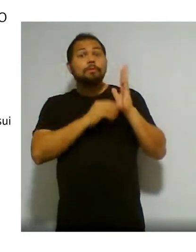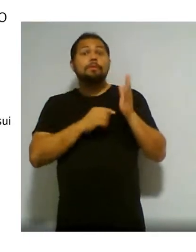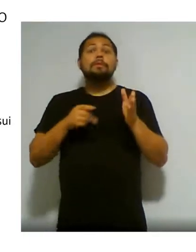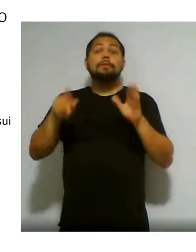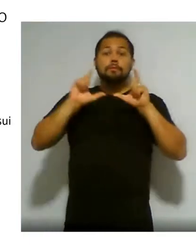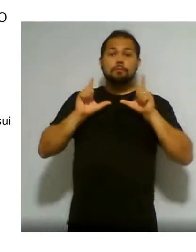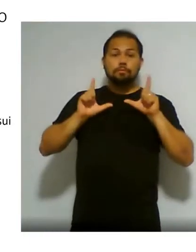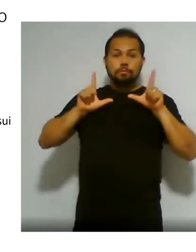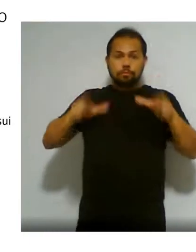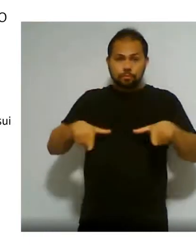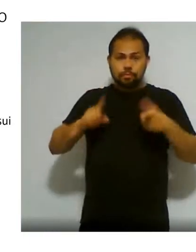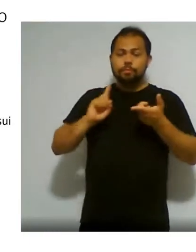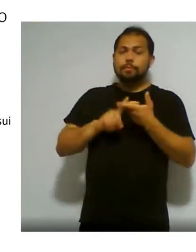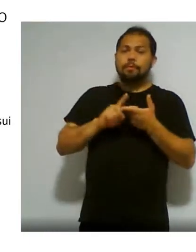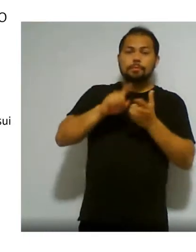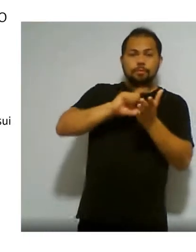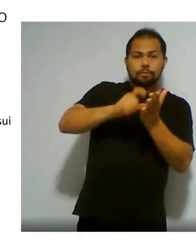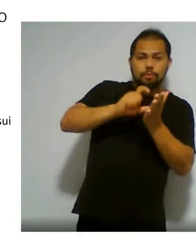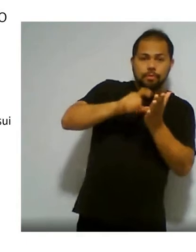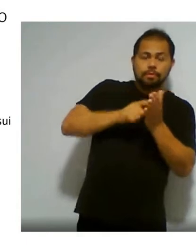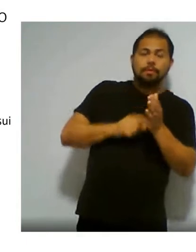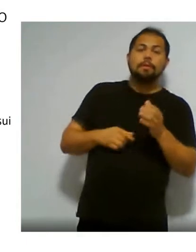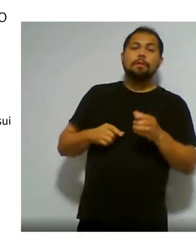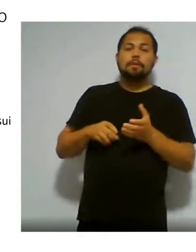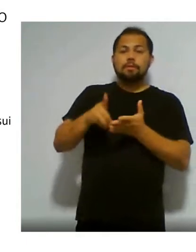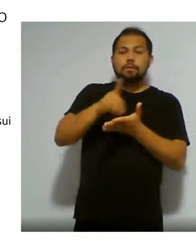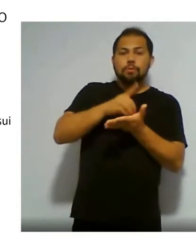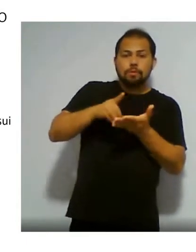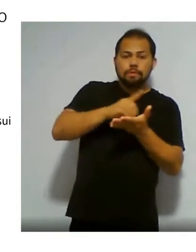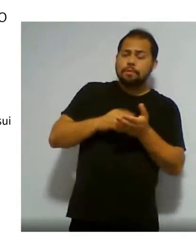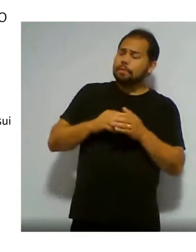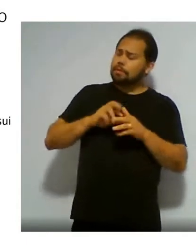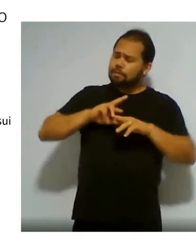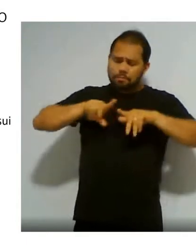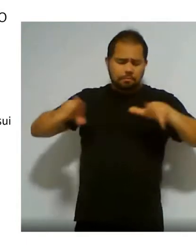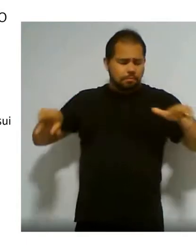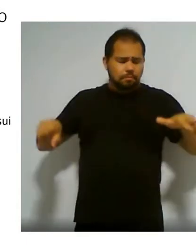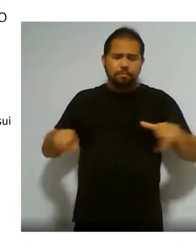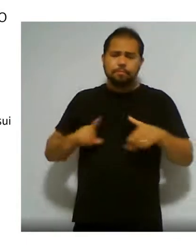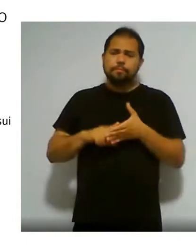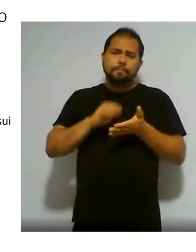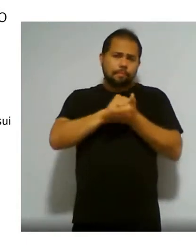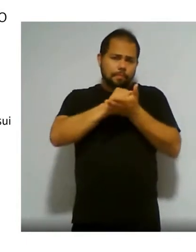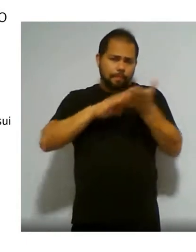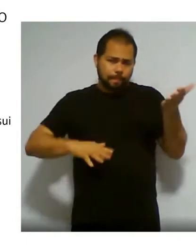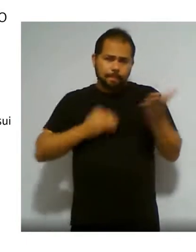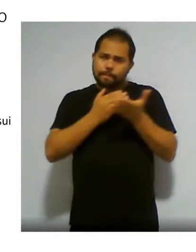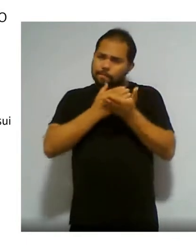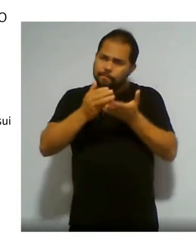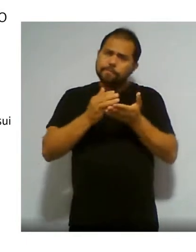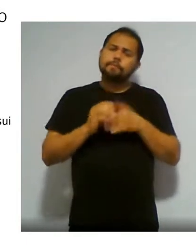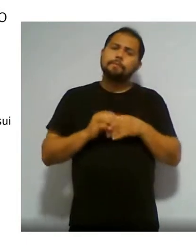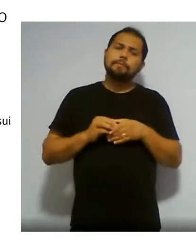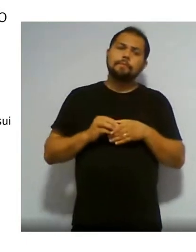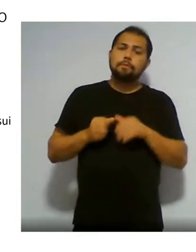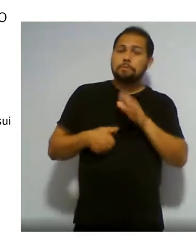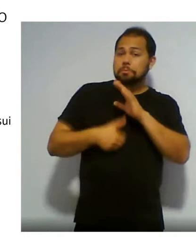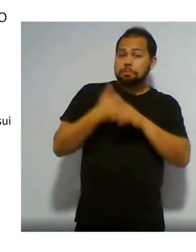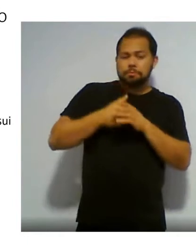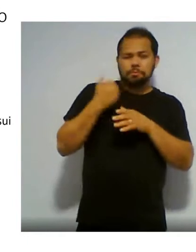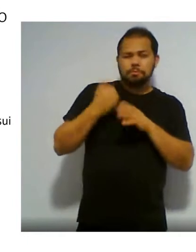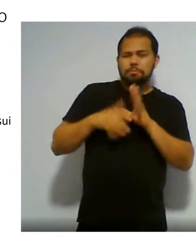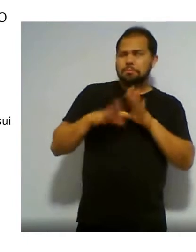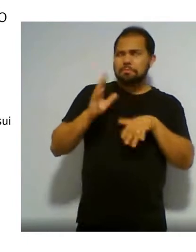do leitor de DVD. Enfim, basicamente foi essa tarefa inicial de conexão, desconexão